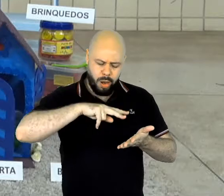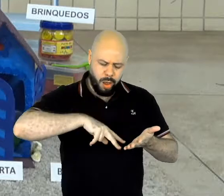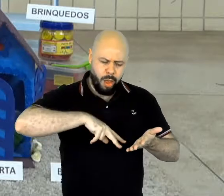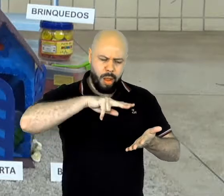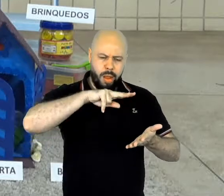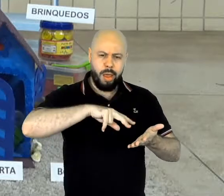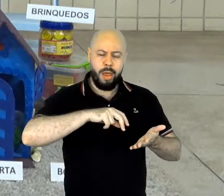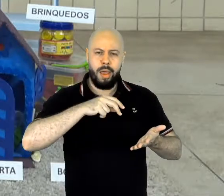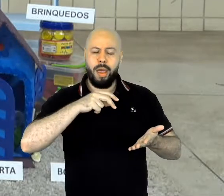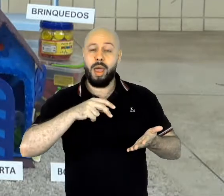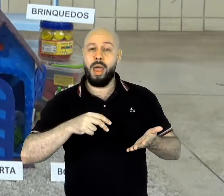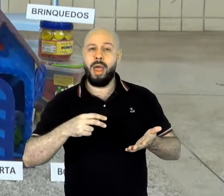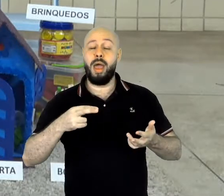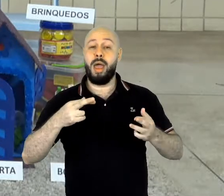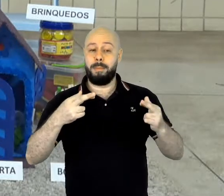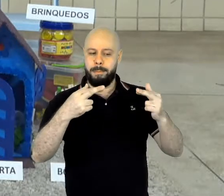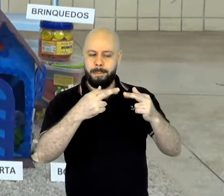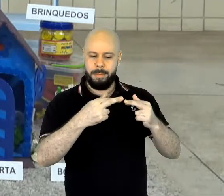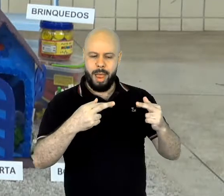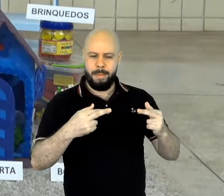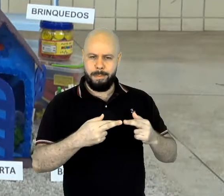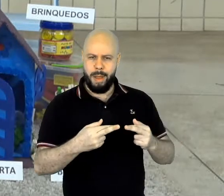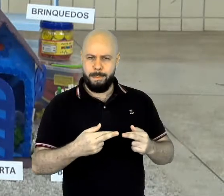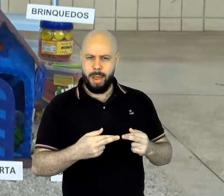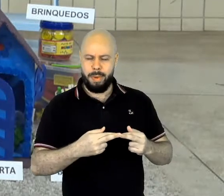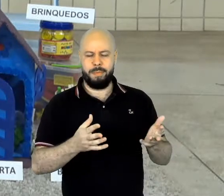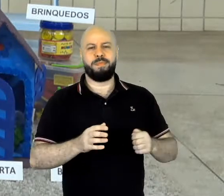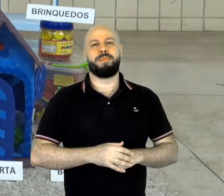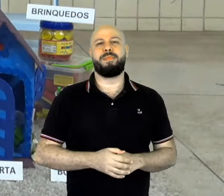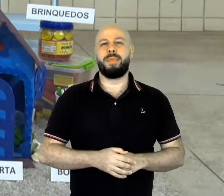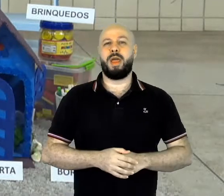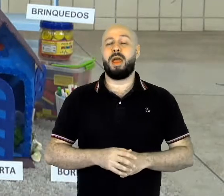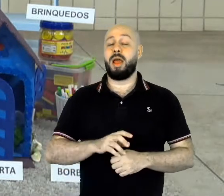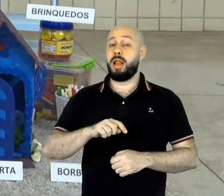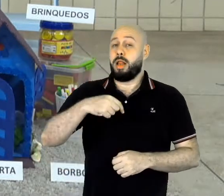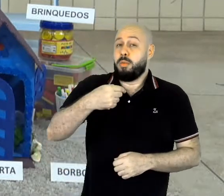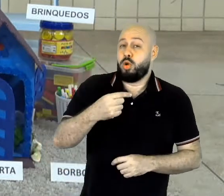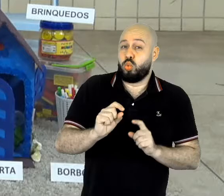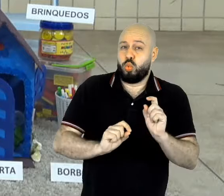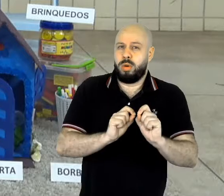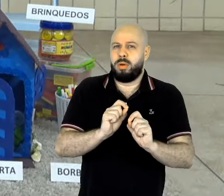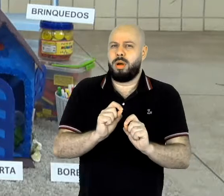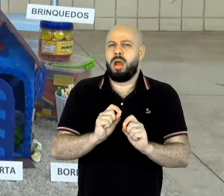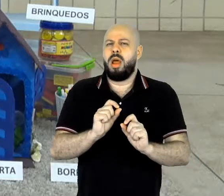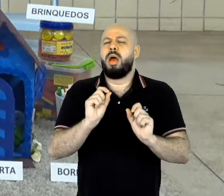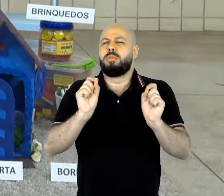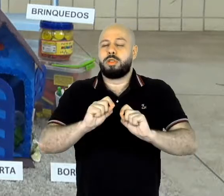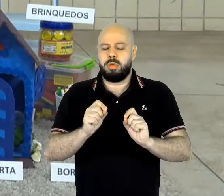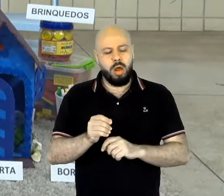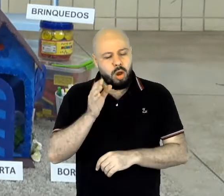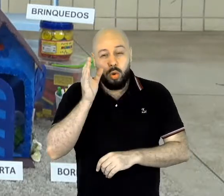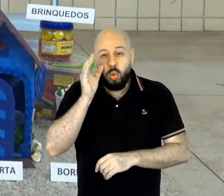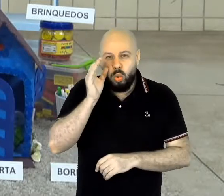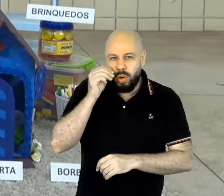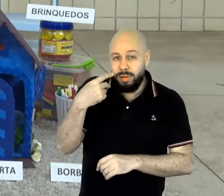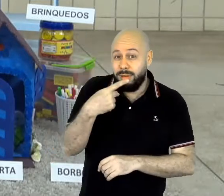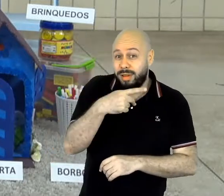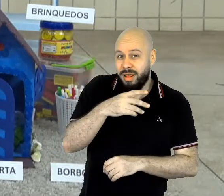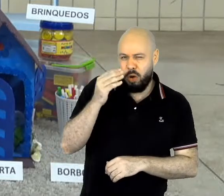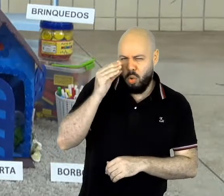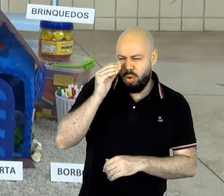ênfase às rimas. Depois que você fizer isso, você pode também, para poder você trabalhar a curiosidade e